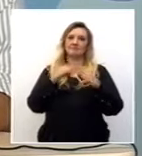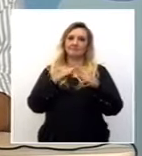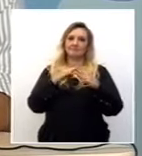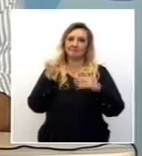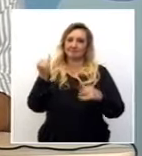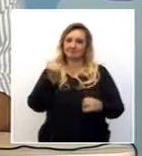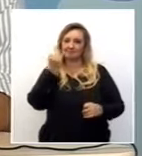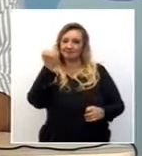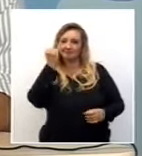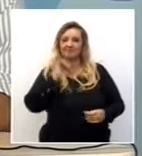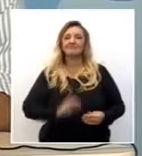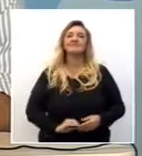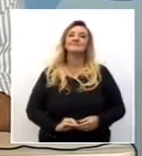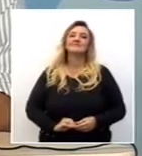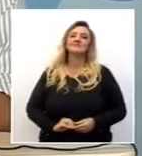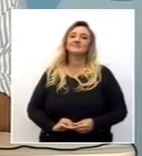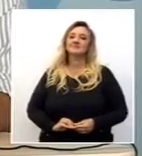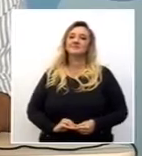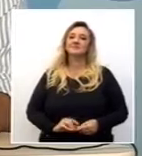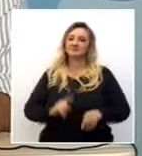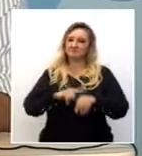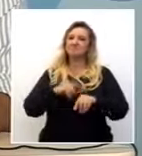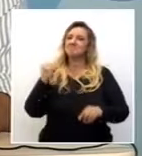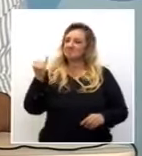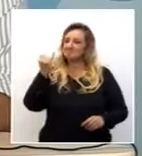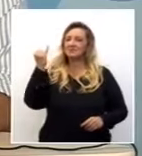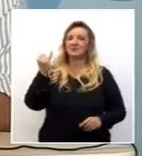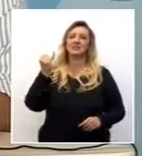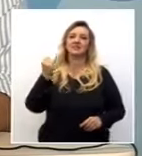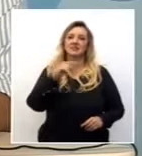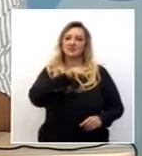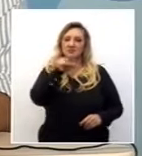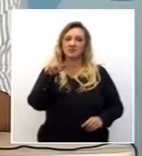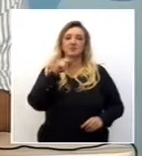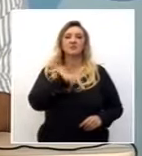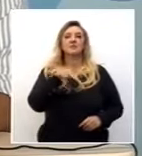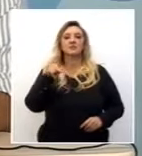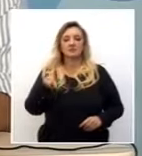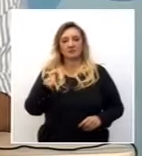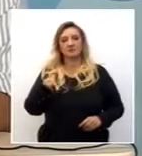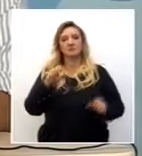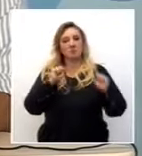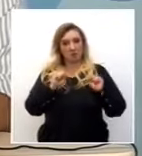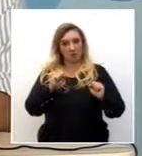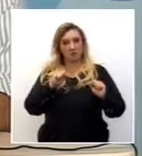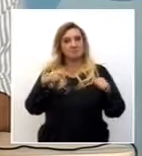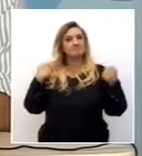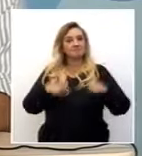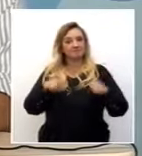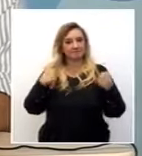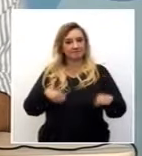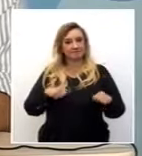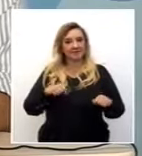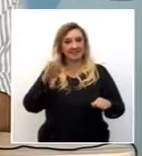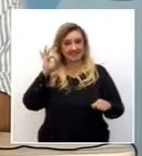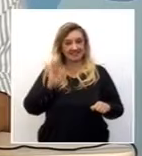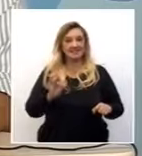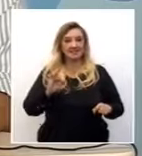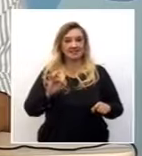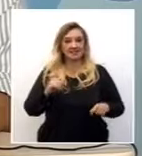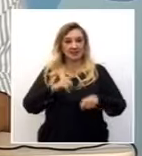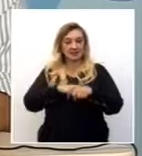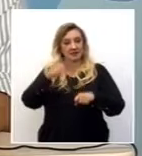rico, Tati. É um momento muito rico e vocês, professores, podem e devem estar considerando